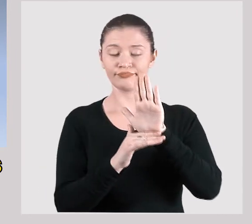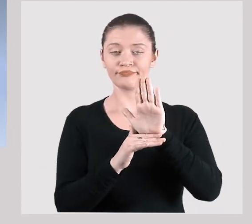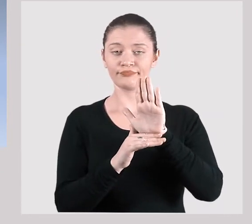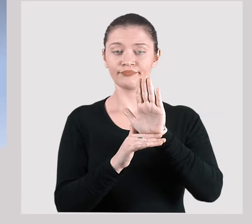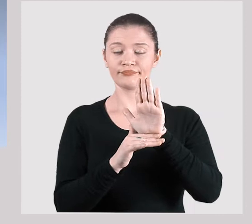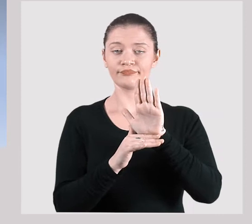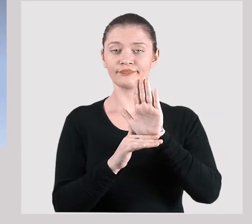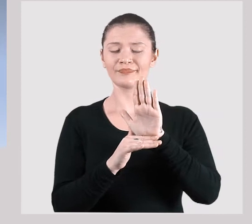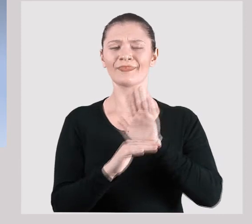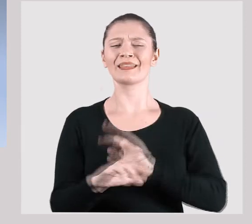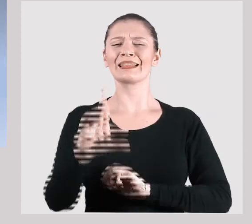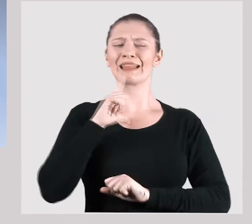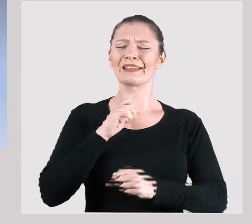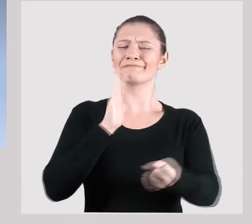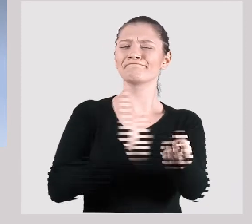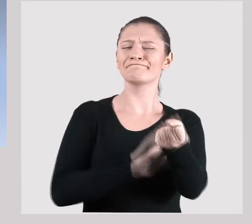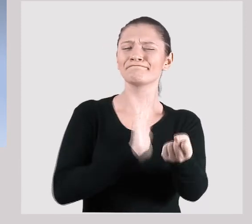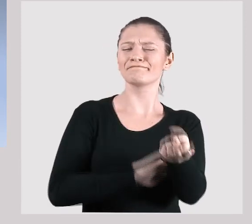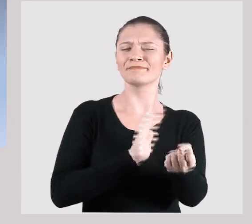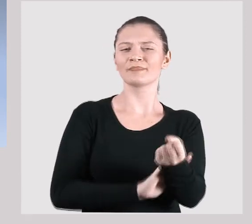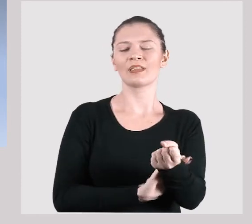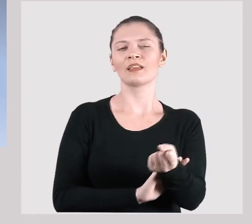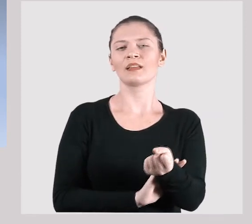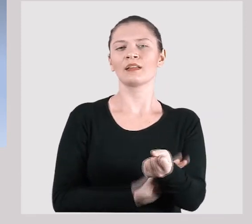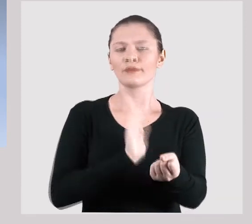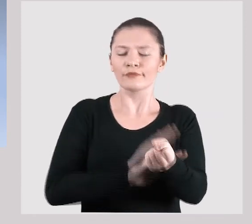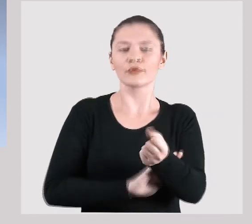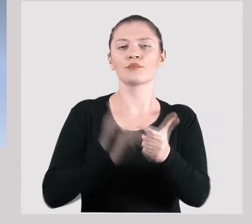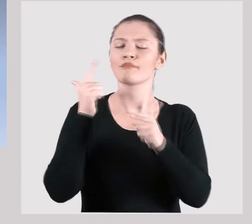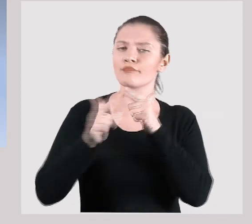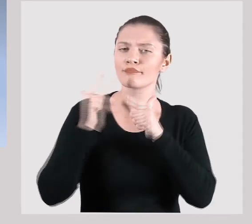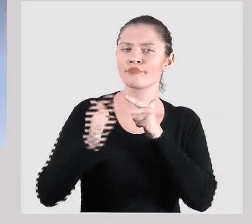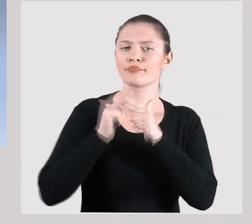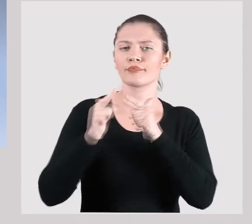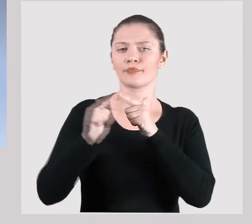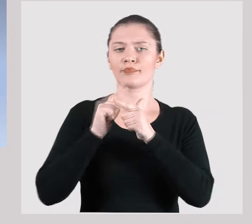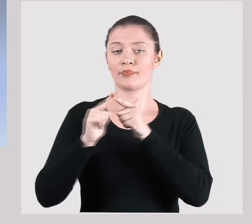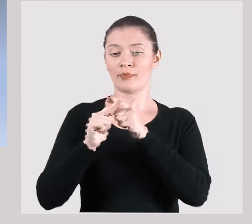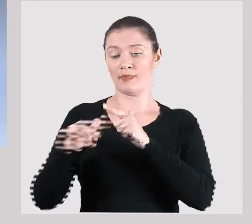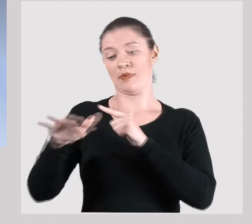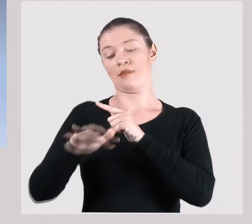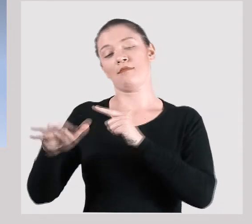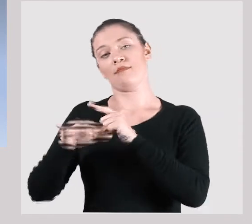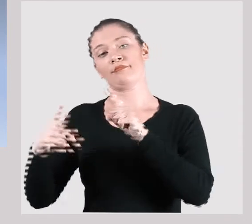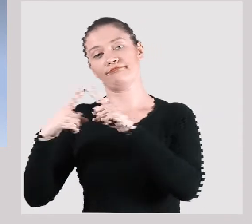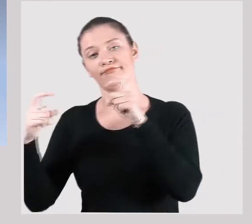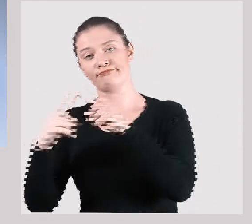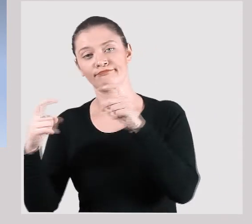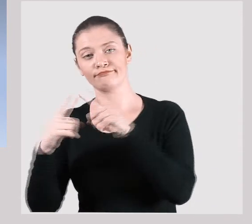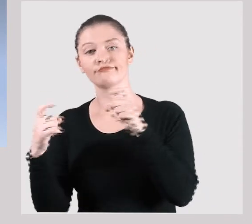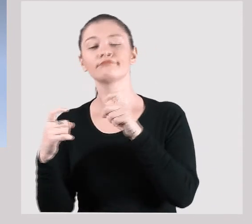assim, vários vícios seriam, assim, problemas, né, na parte científica, na